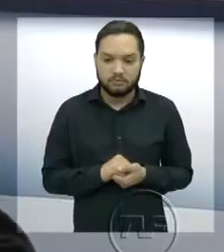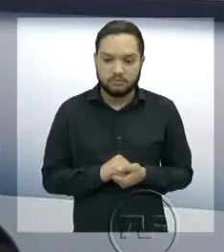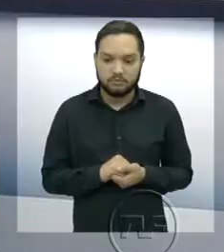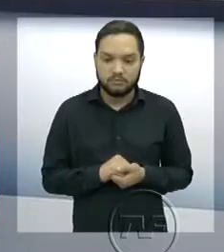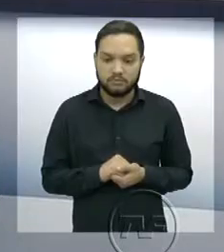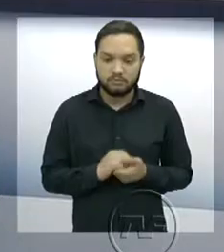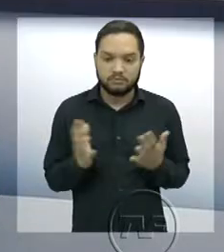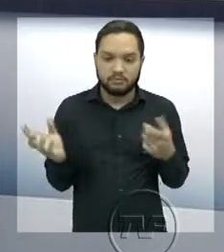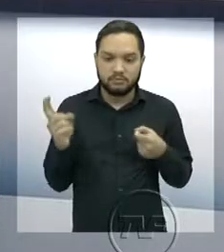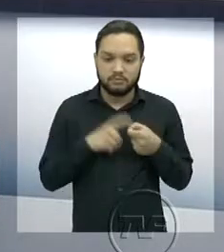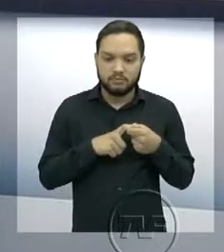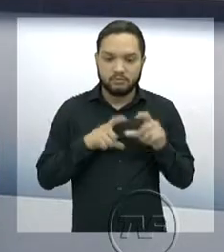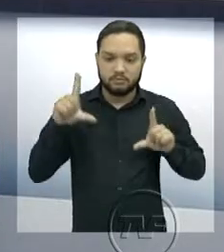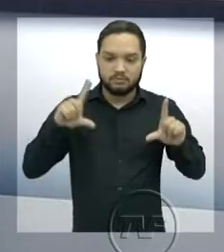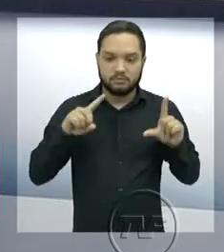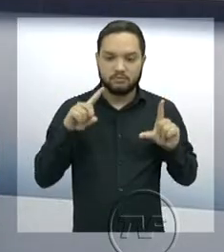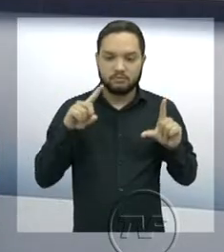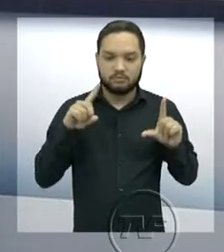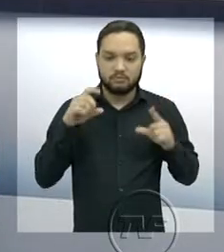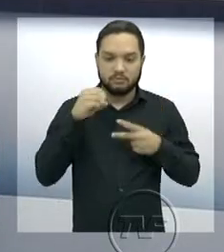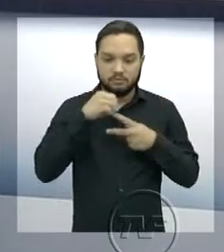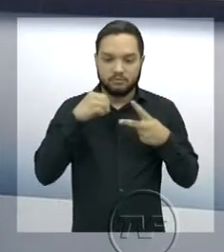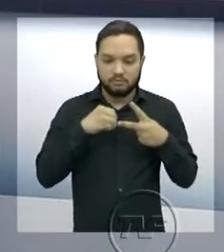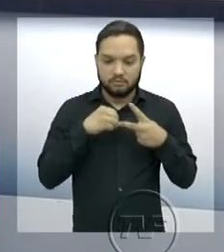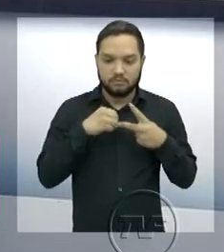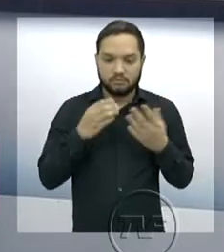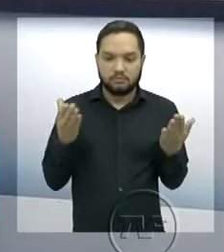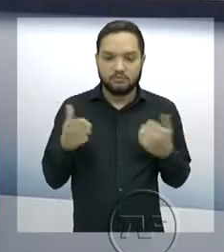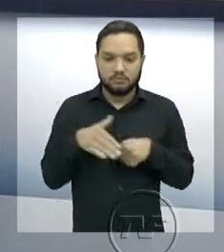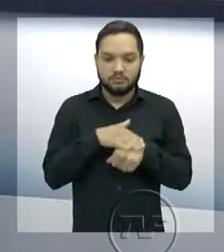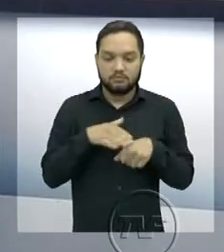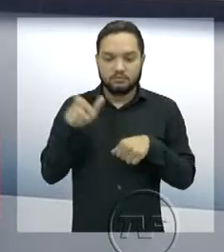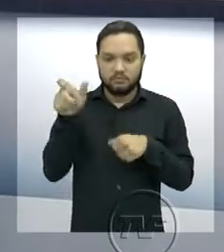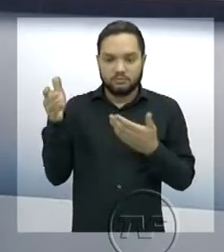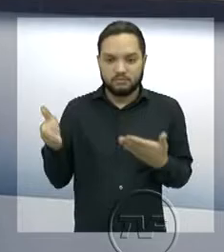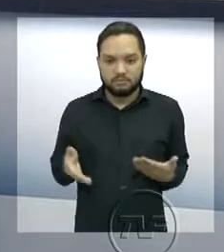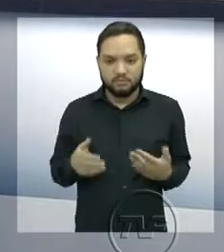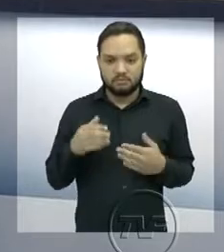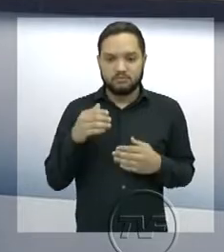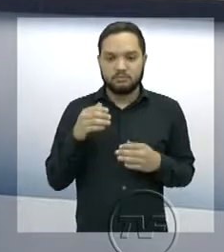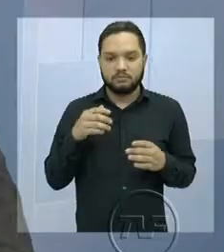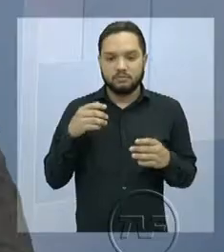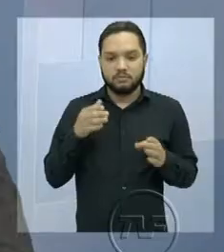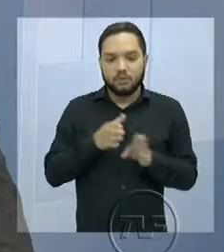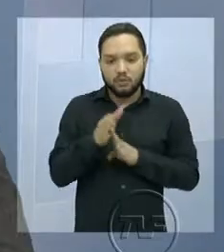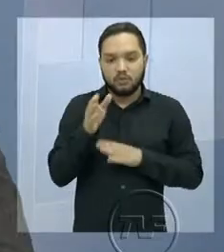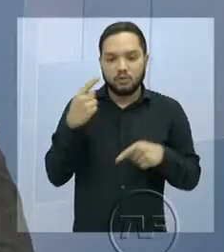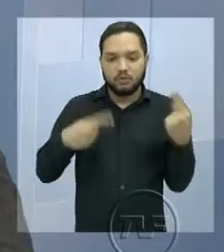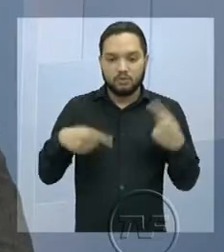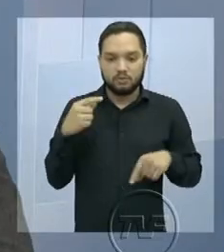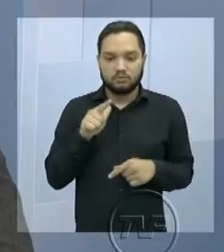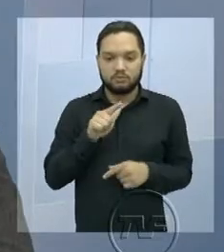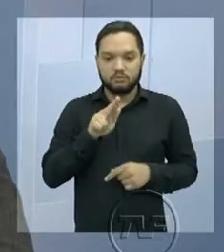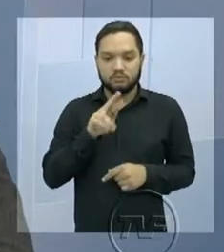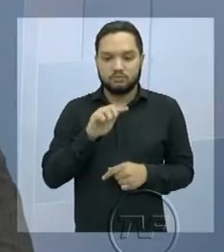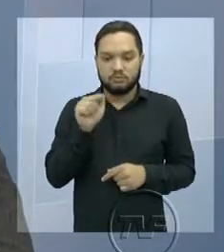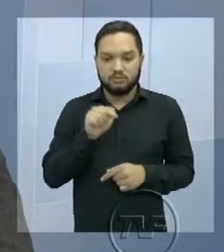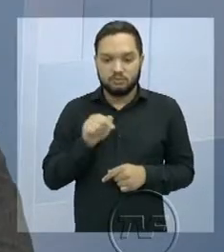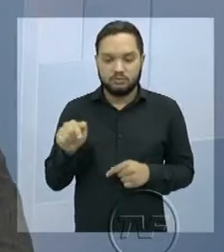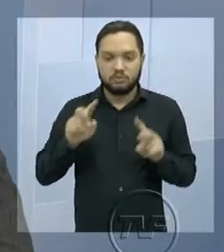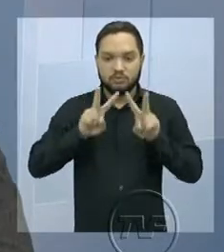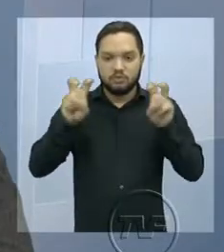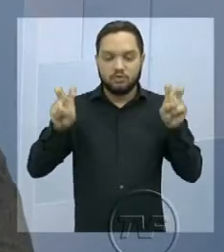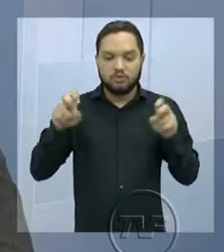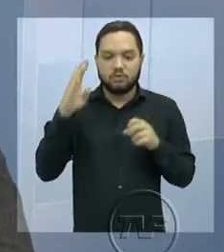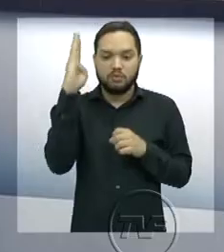Estamos de volta com o programa Pela Ordem, agora conversando com o consultor político Luiz Cláudio Ferreira Barbosa sobre a